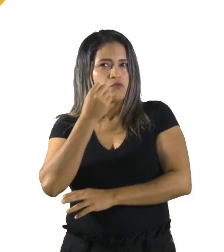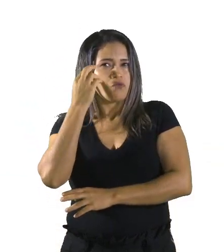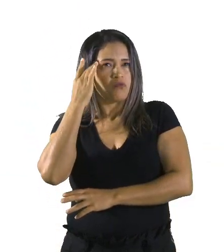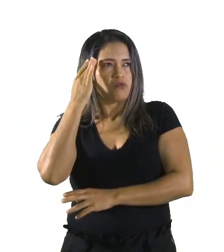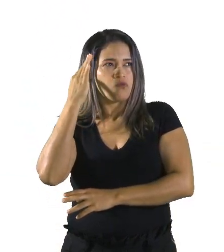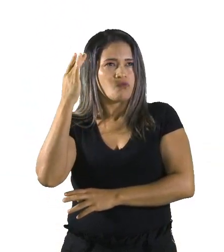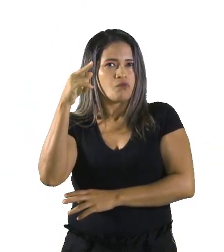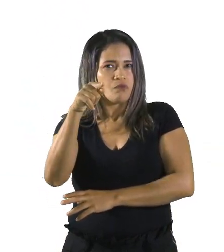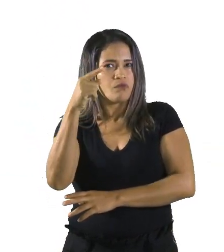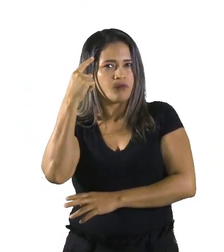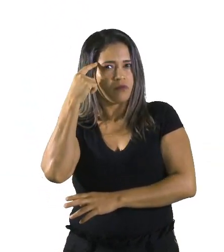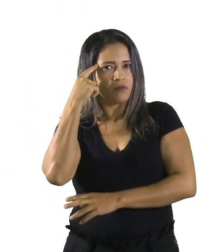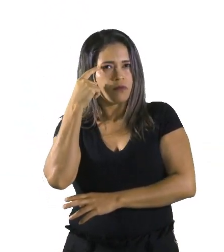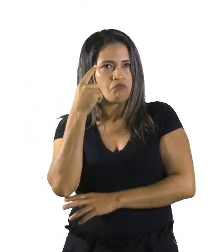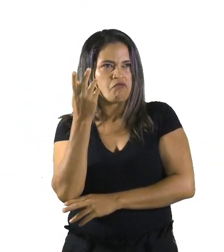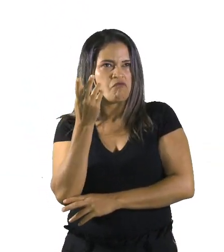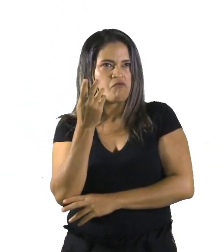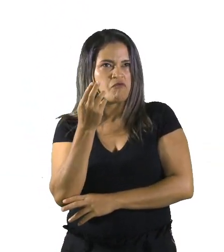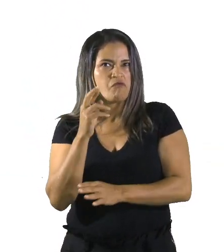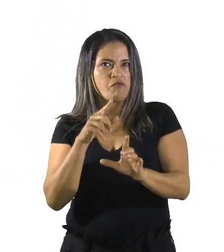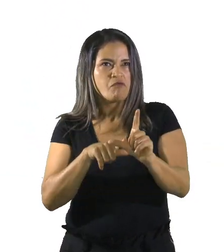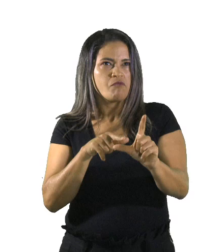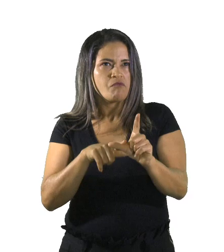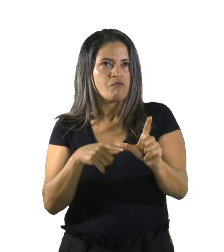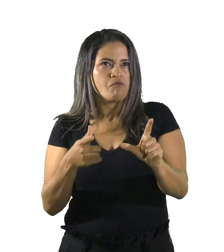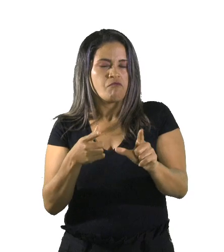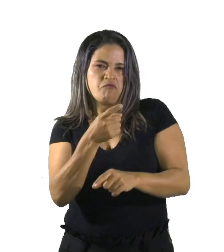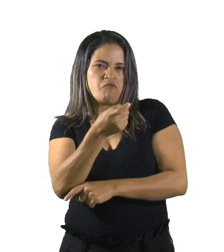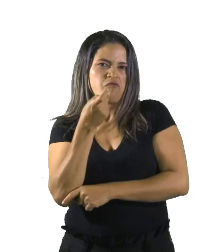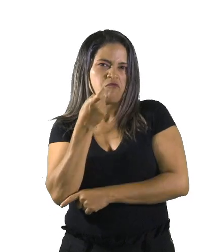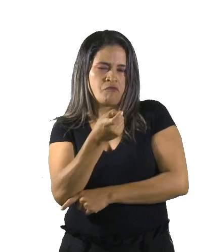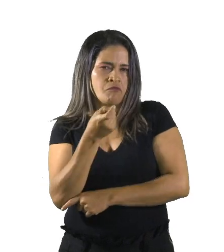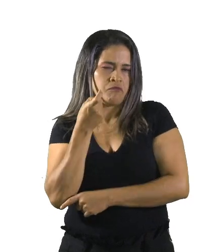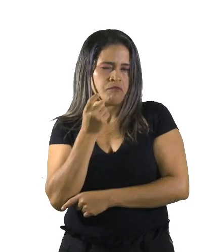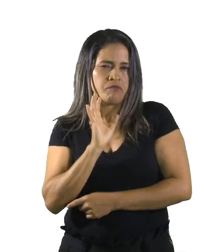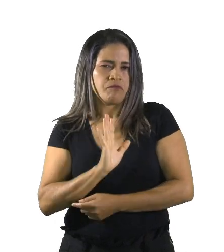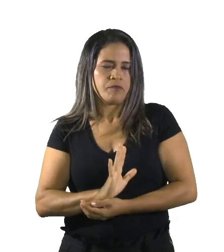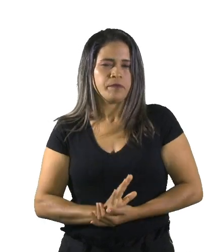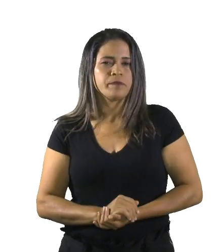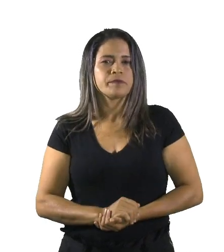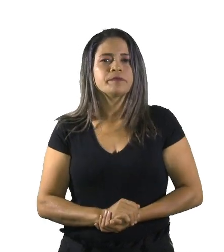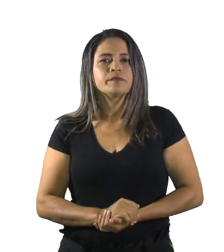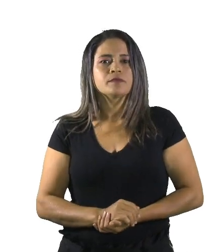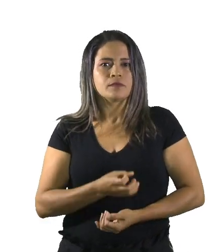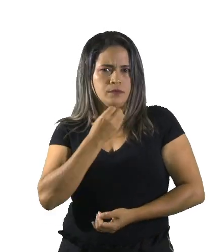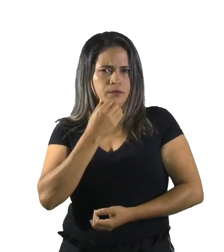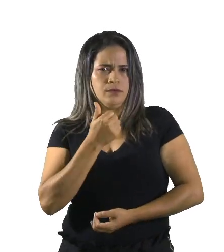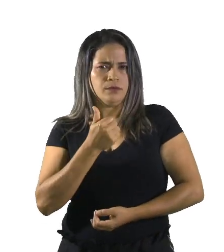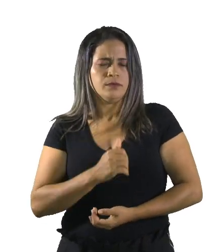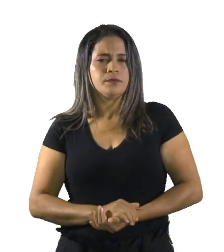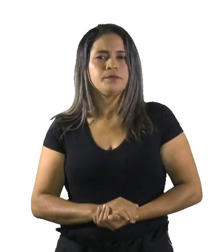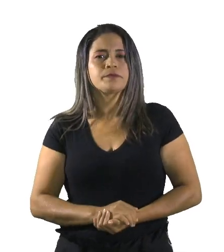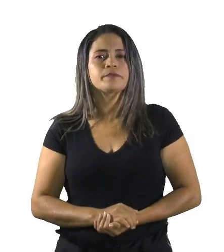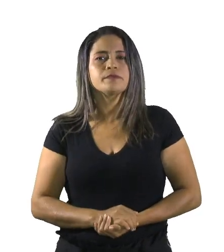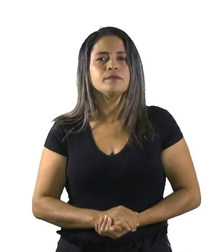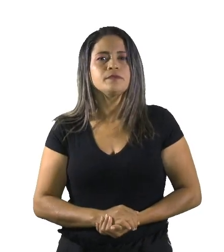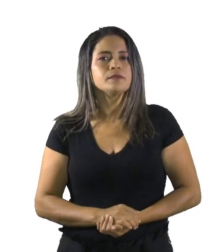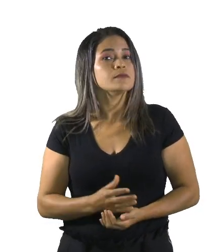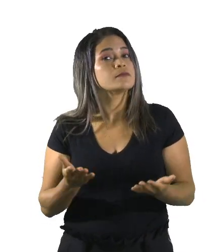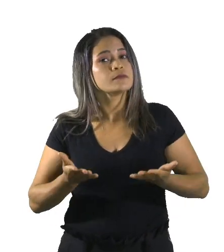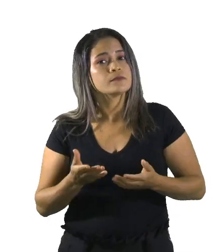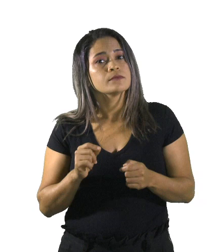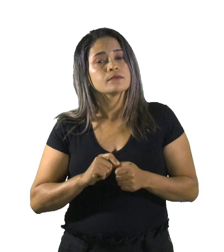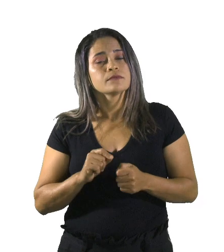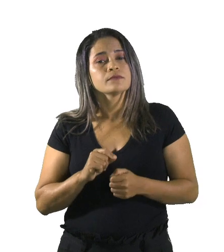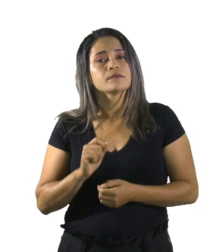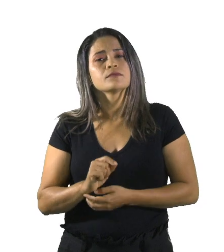X. Vou representar essa letra, esse valor desconhecido por X. Tudo bem? Agora eu vou fazer o seguinte. Qual